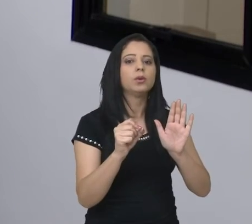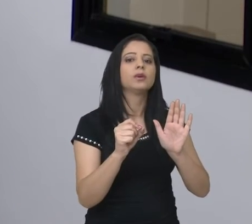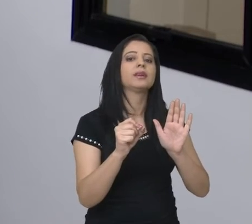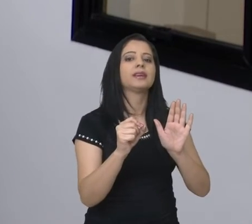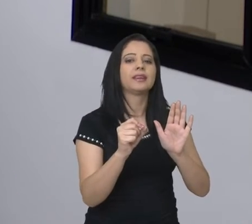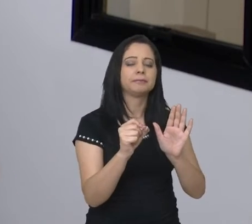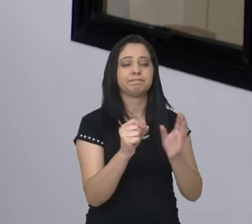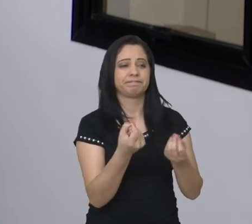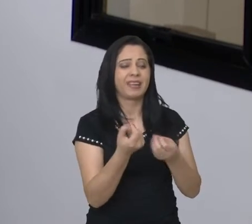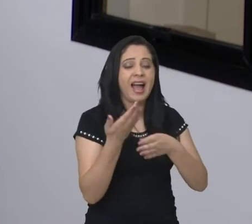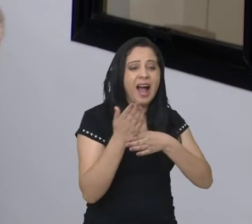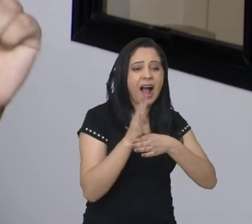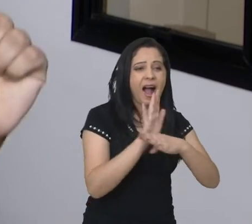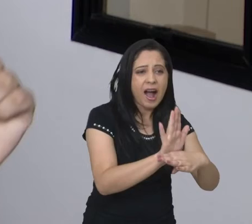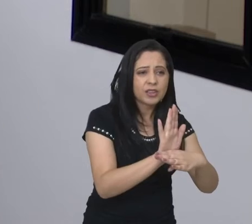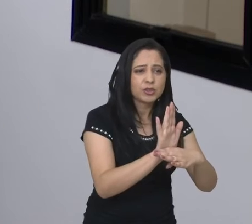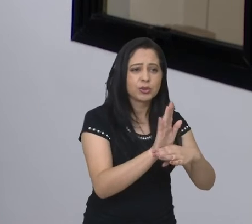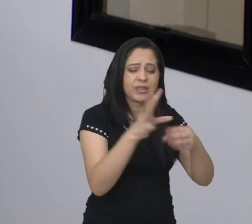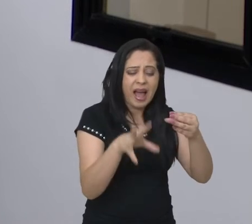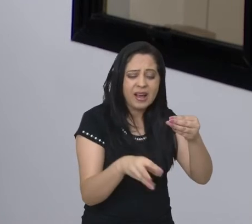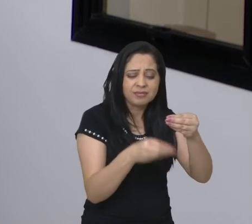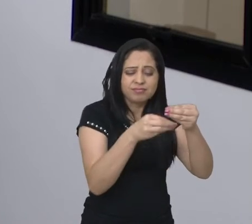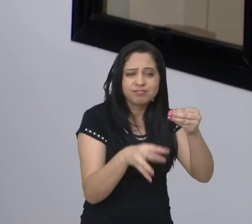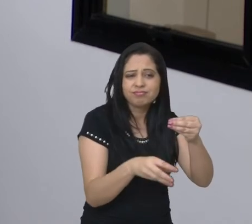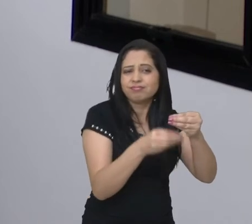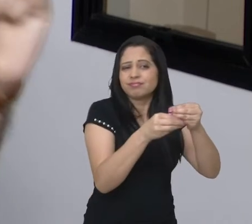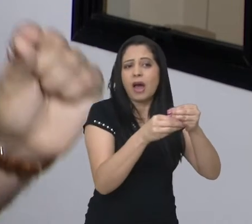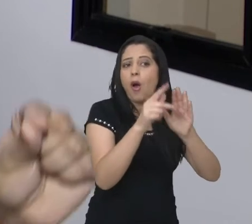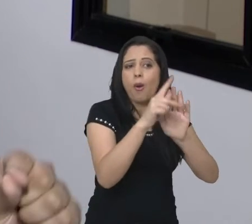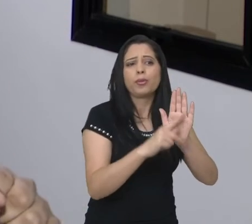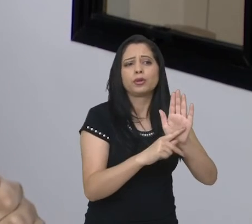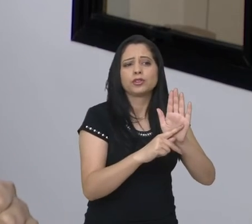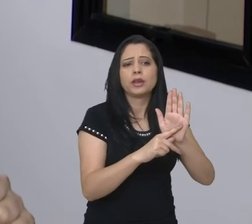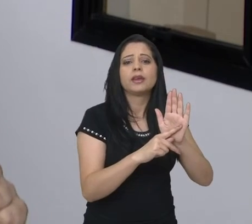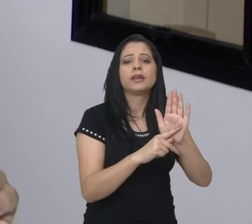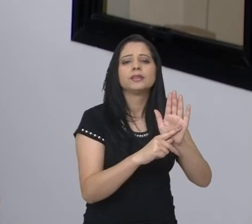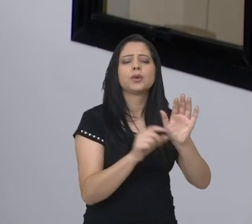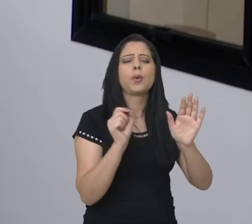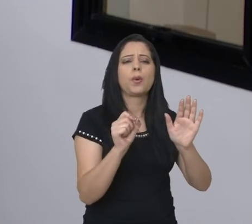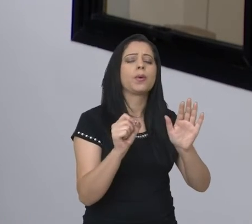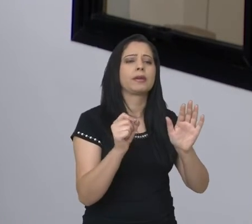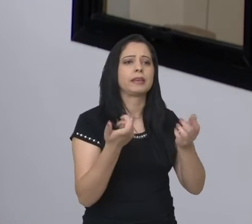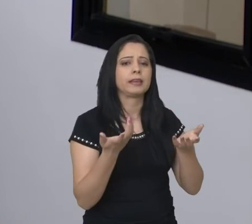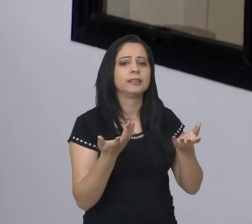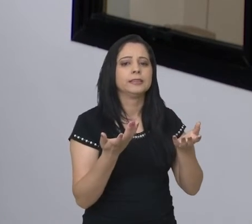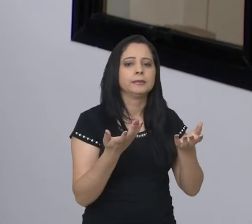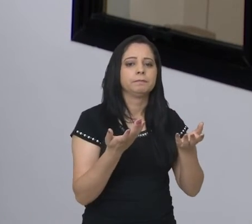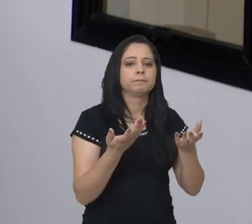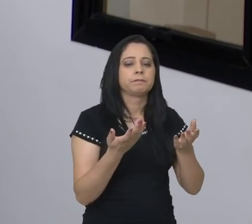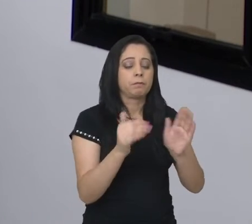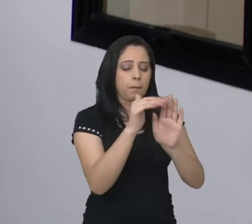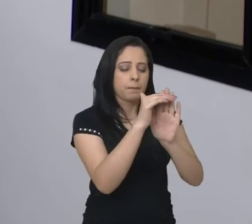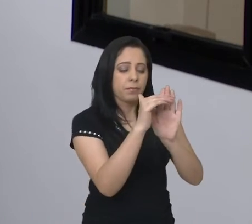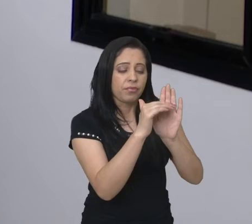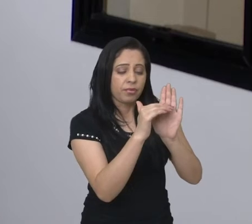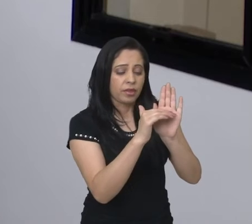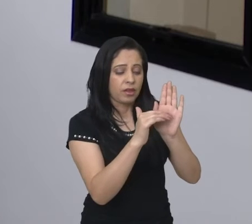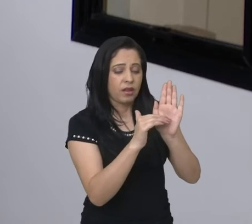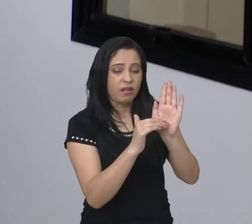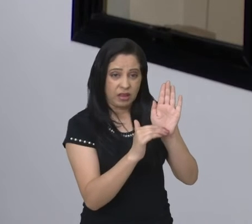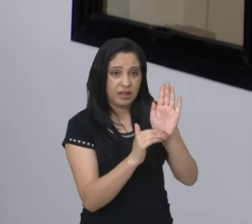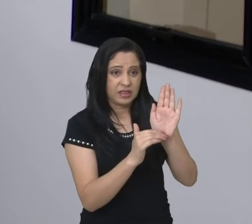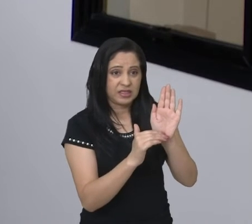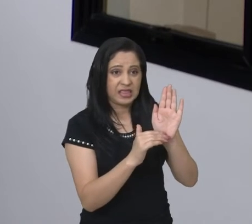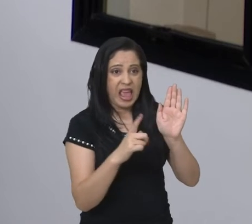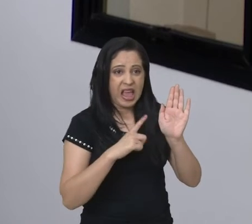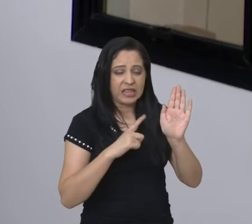é contribuir, uma modificaçãozinha, acrescentar uma coisinha ao projeto para que a gente prevesse